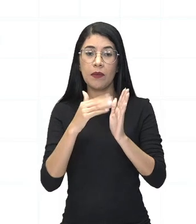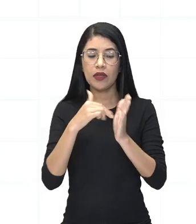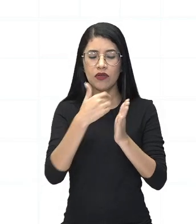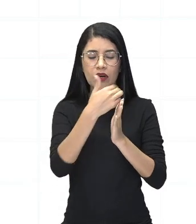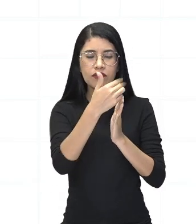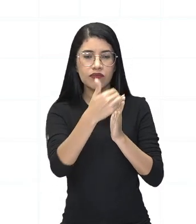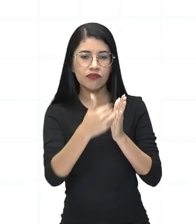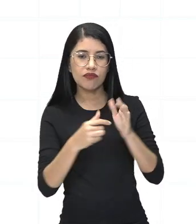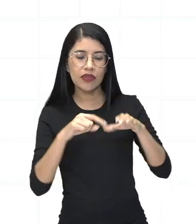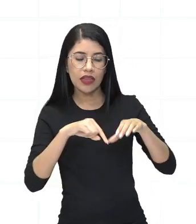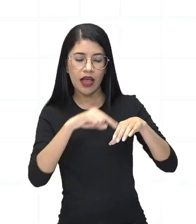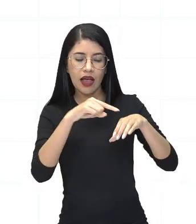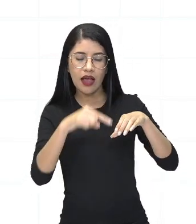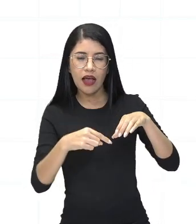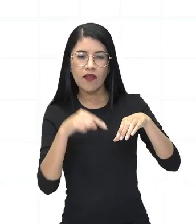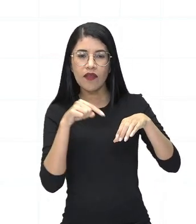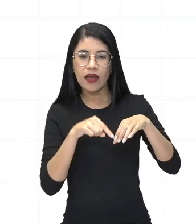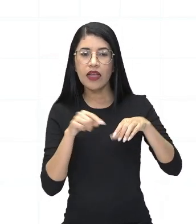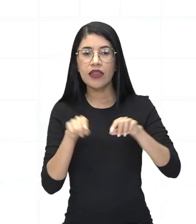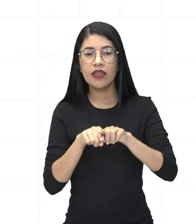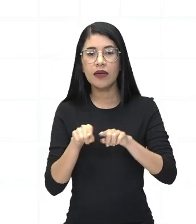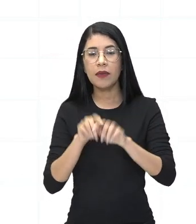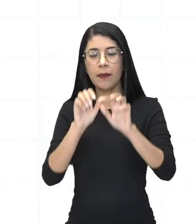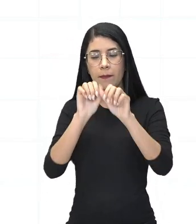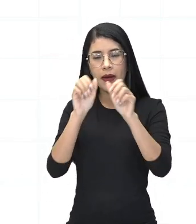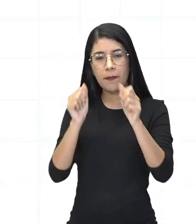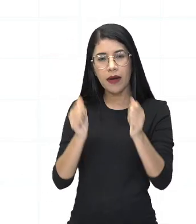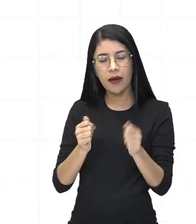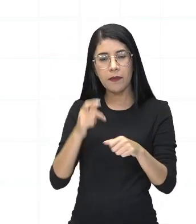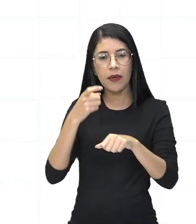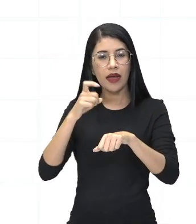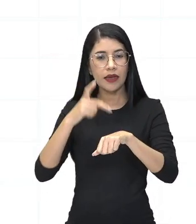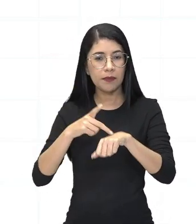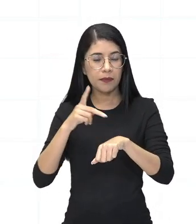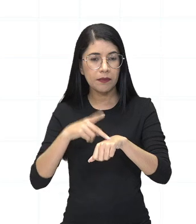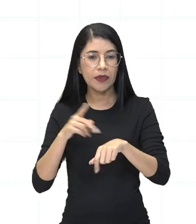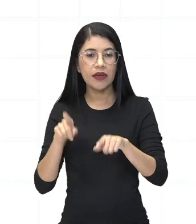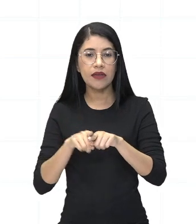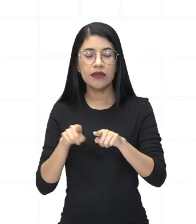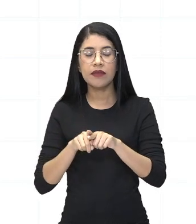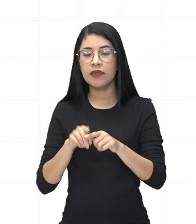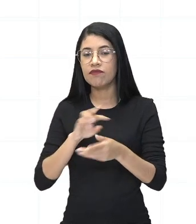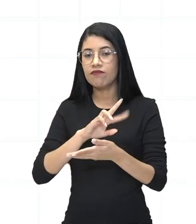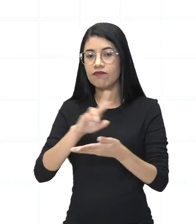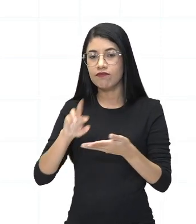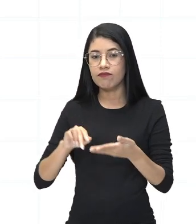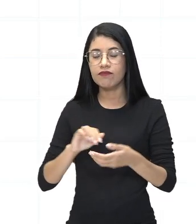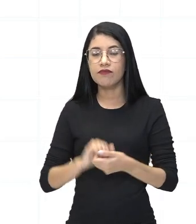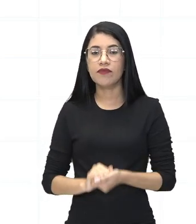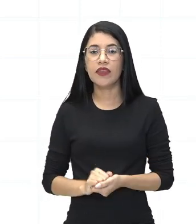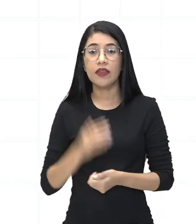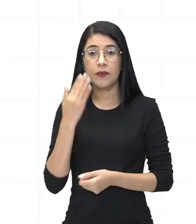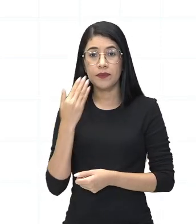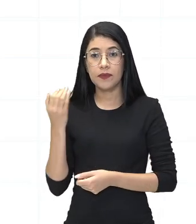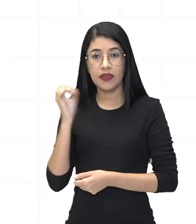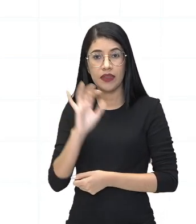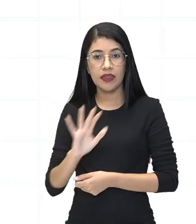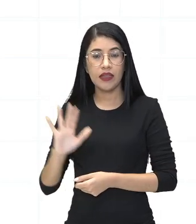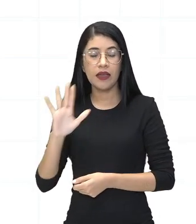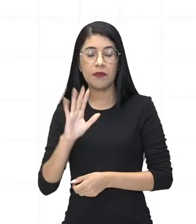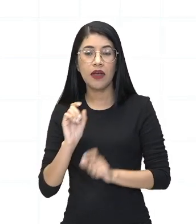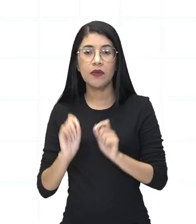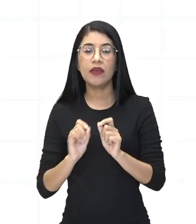em cavernas, gravuras esculpidas em rochas e esculturas e estatuetas. Aí vocês estão vendo algumas imagens que